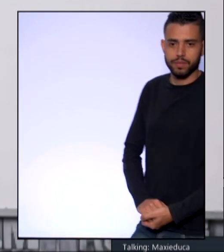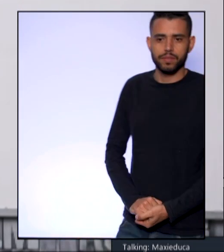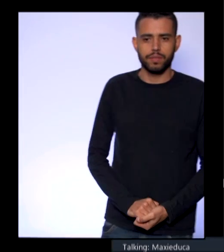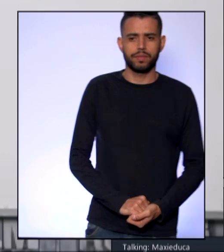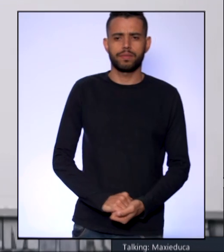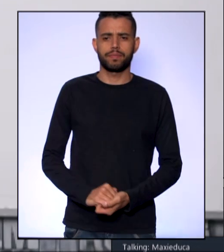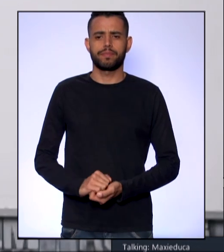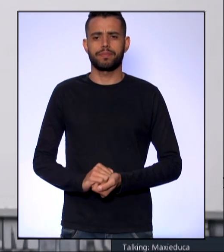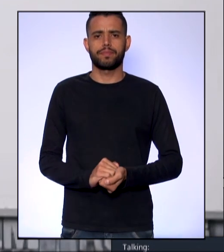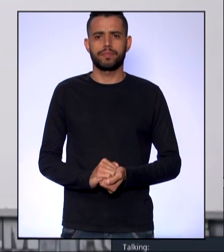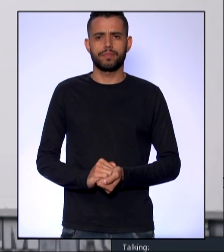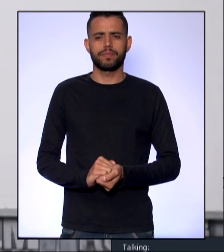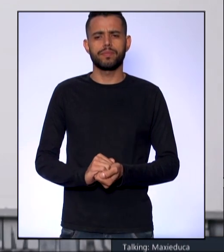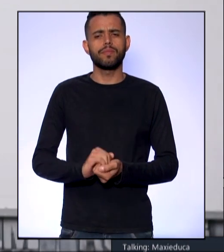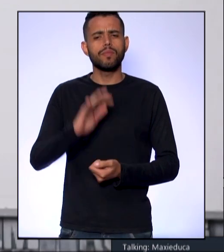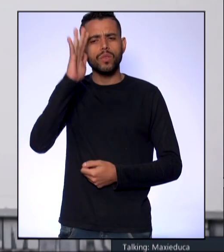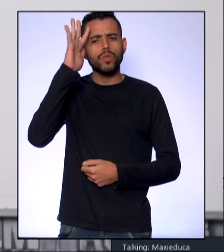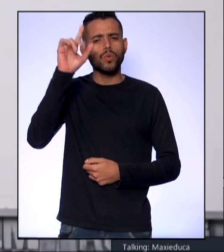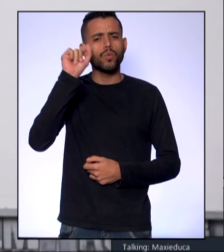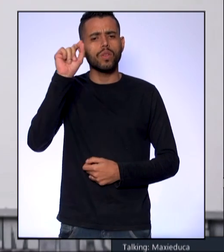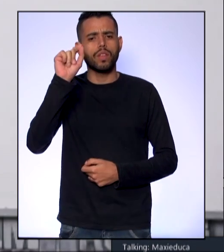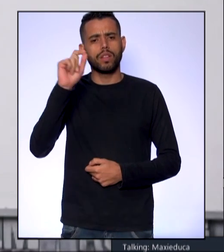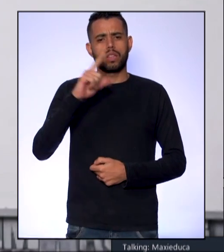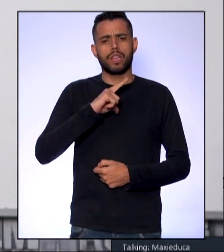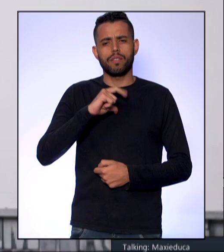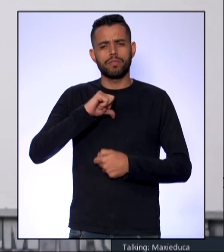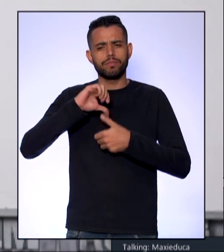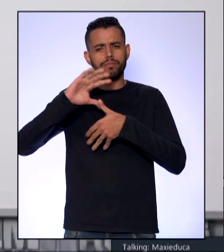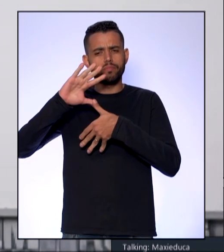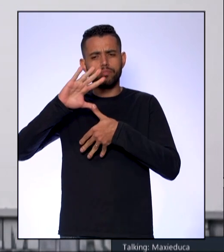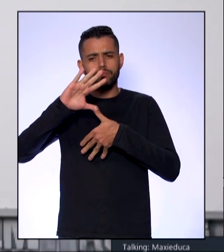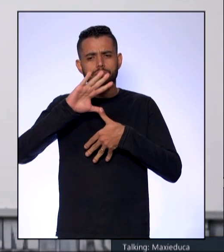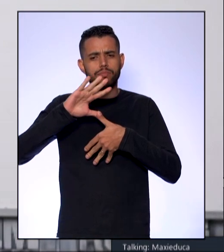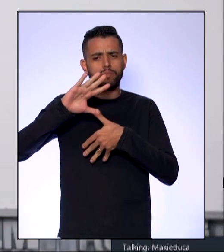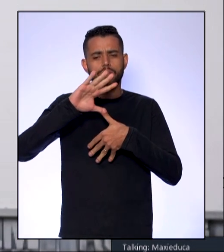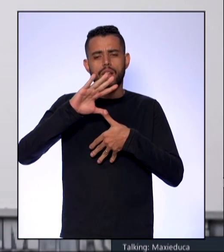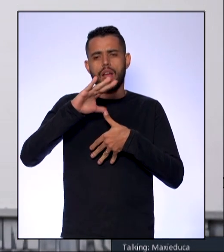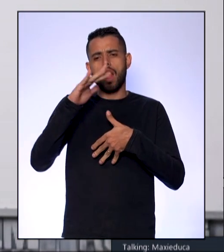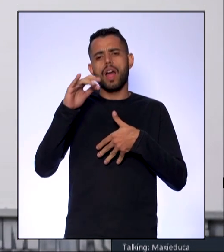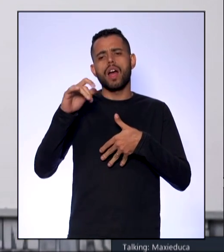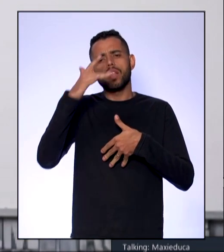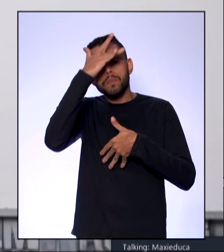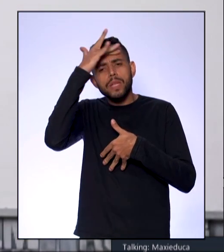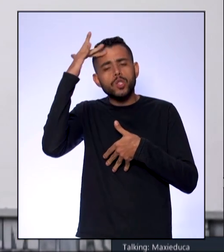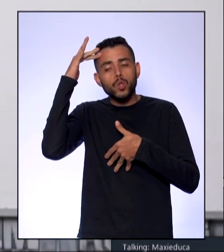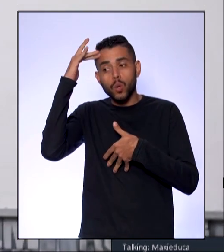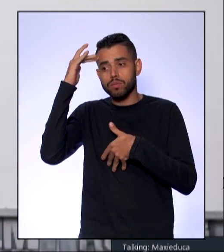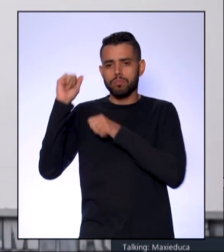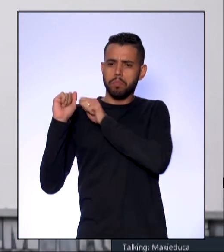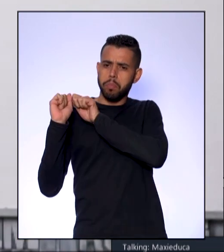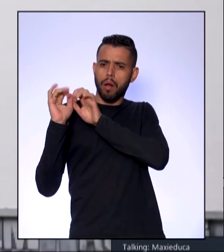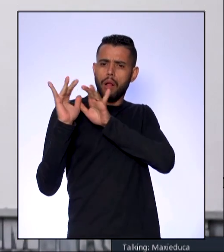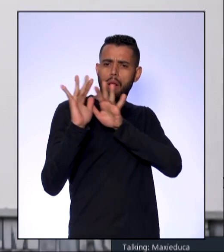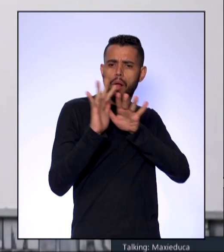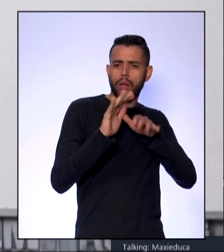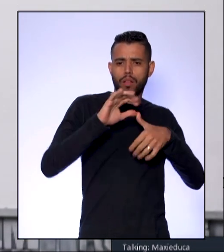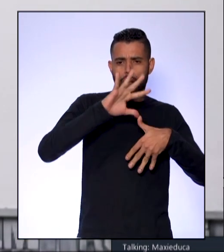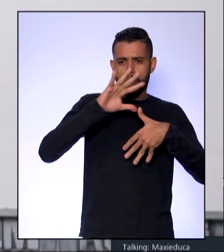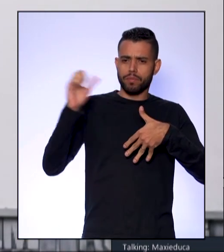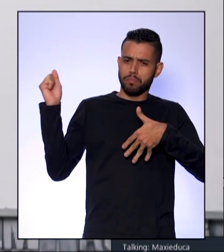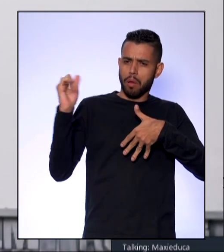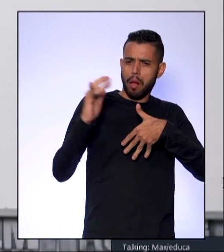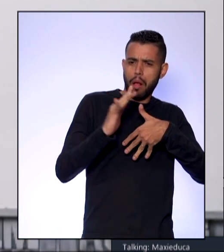as primeiras populações vieram para a América tem a seguinte perspectiva.